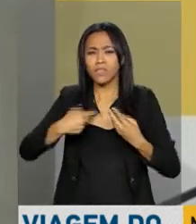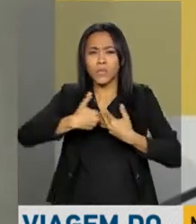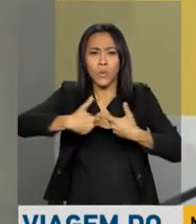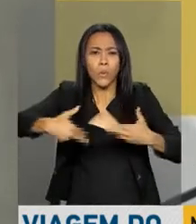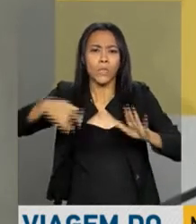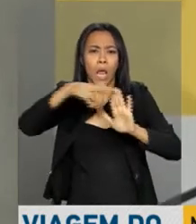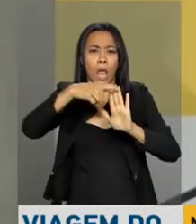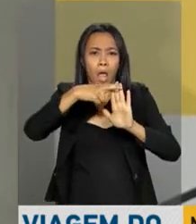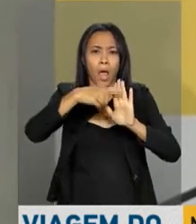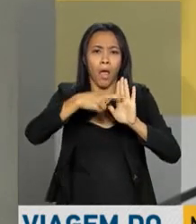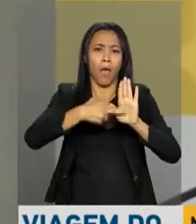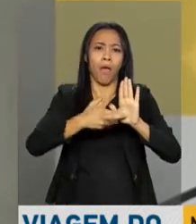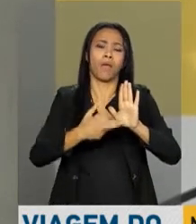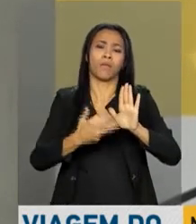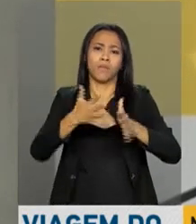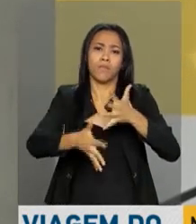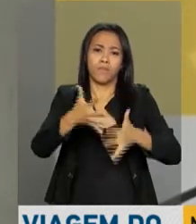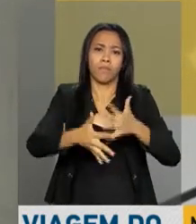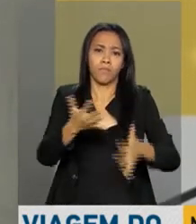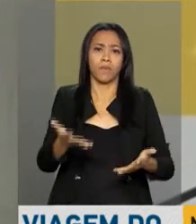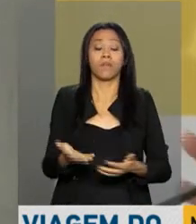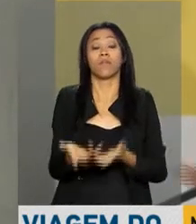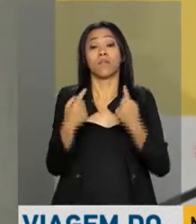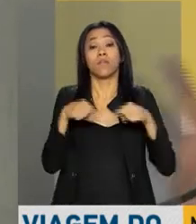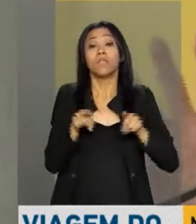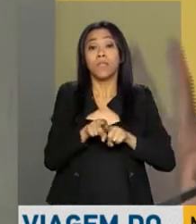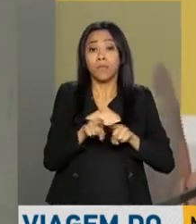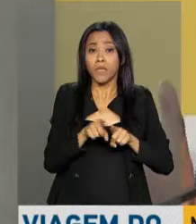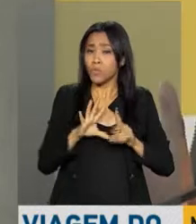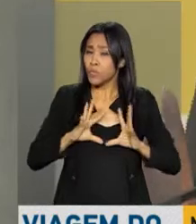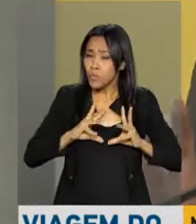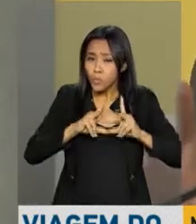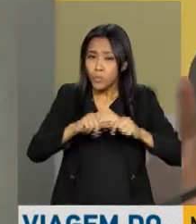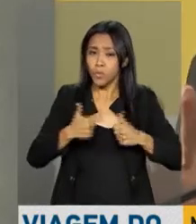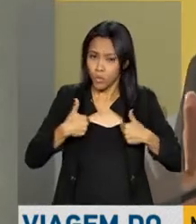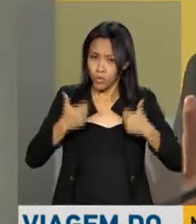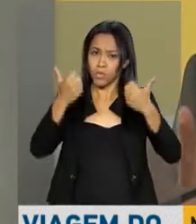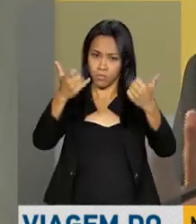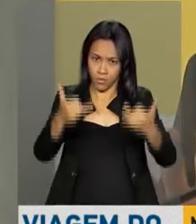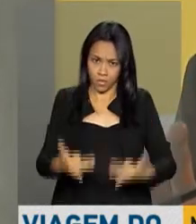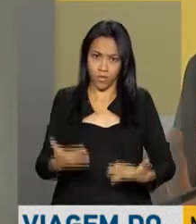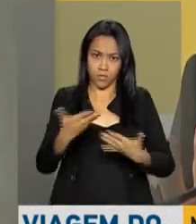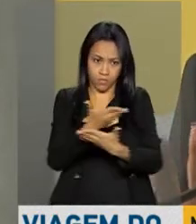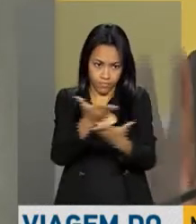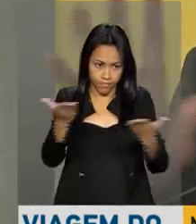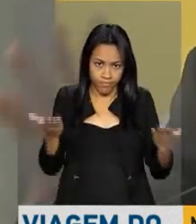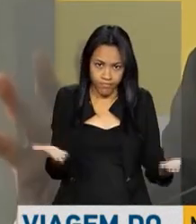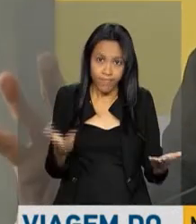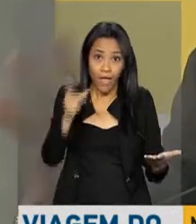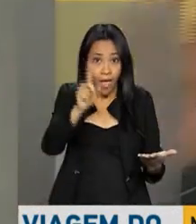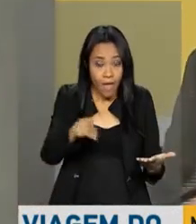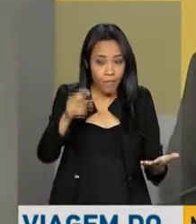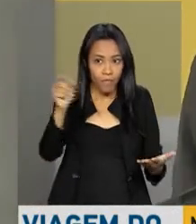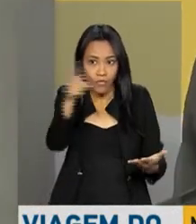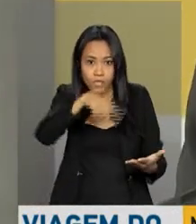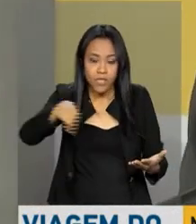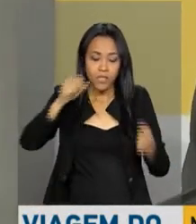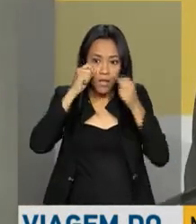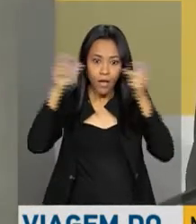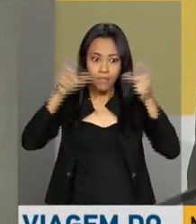trabalhamos agora também e tudo isso que estou dizendo nos senhores naturalmente para entusiasmar o